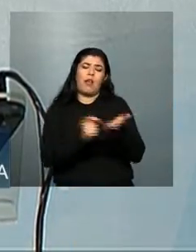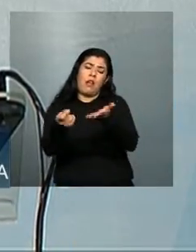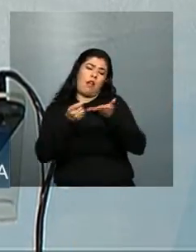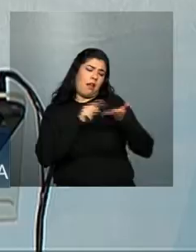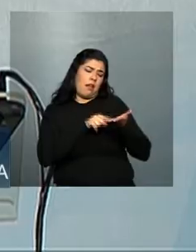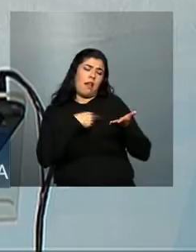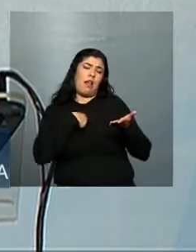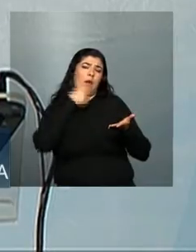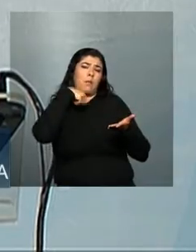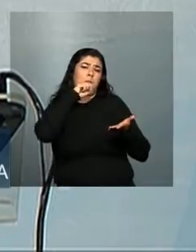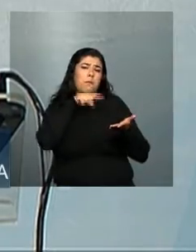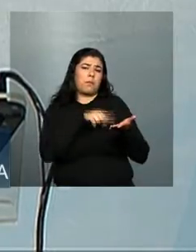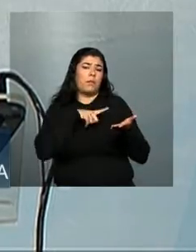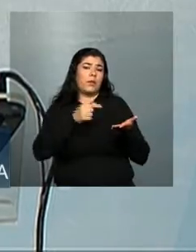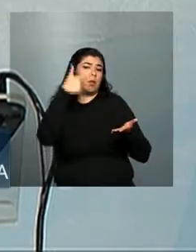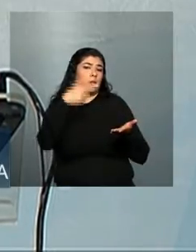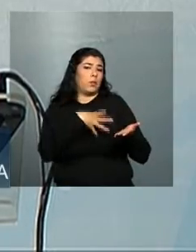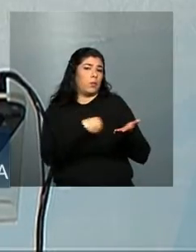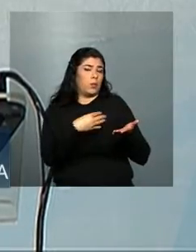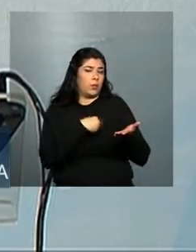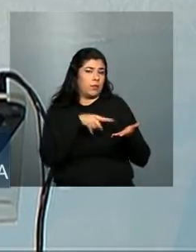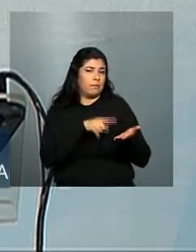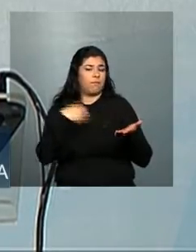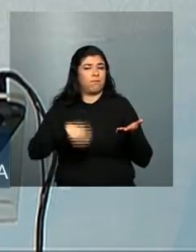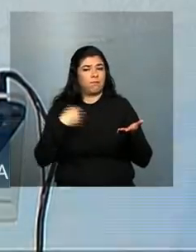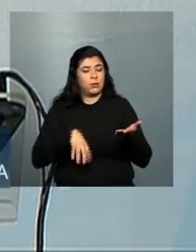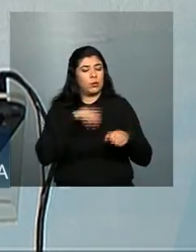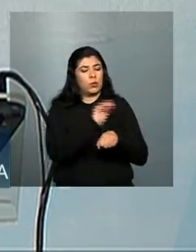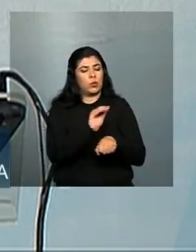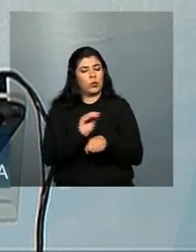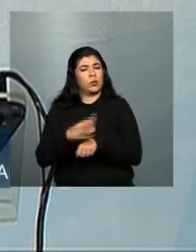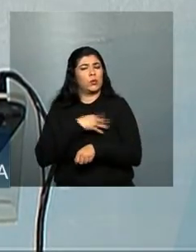uma mãe, tenho 2 filhos, tenho de criar meus